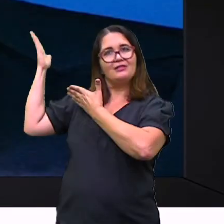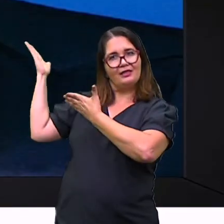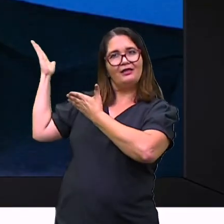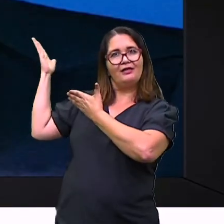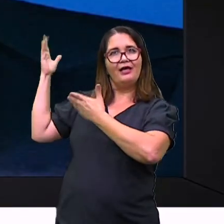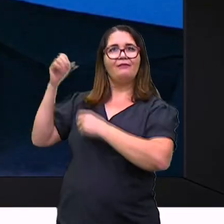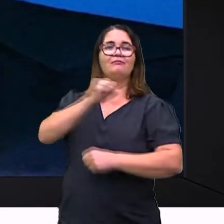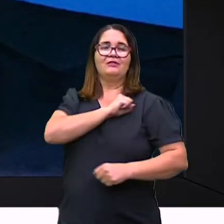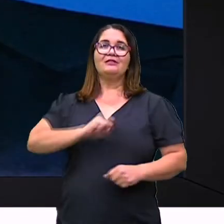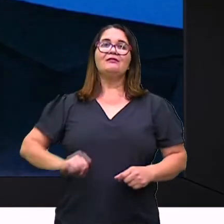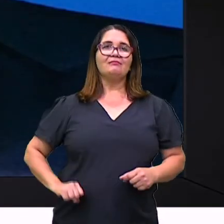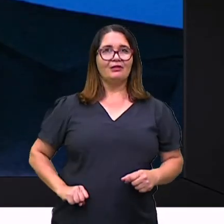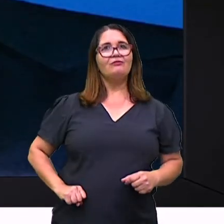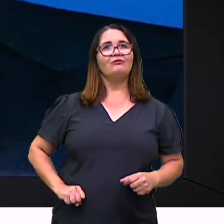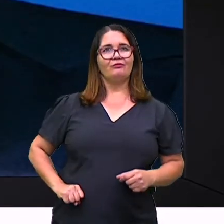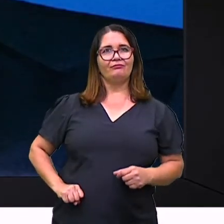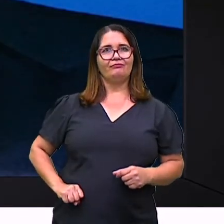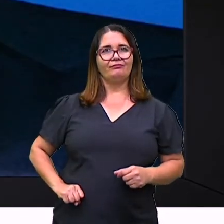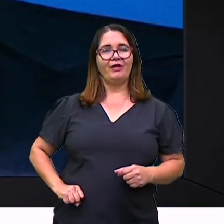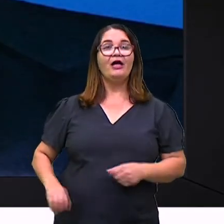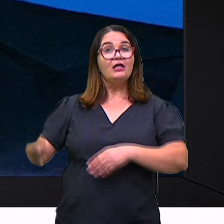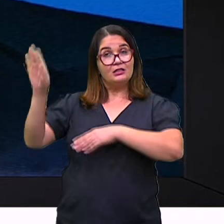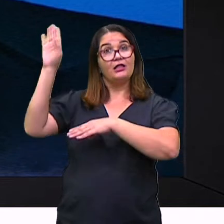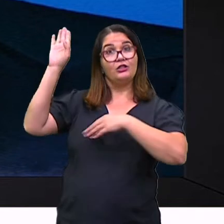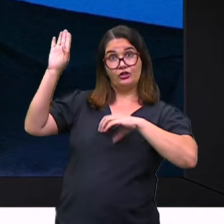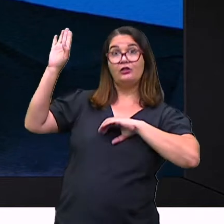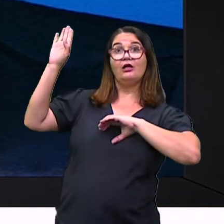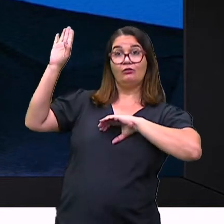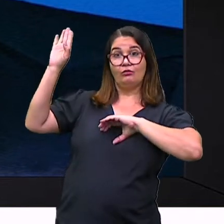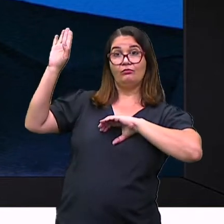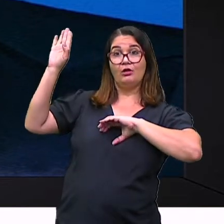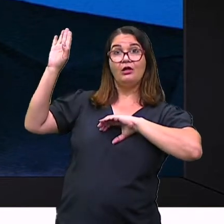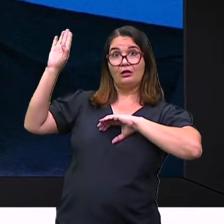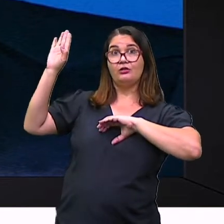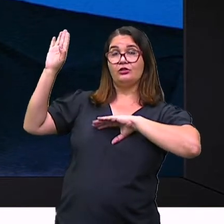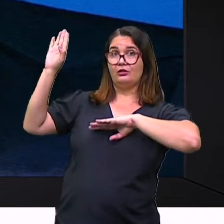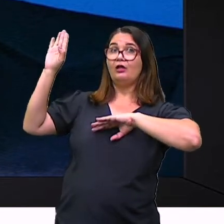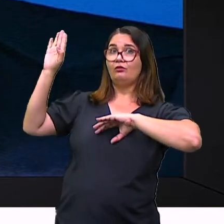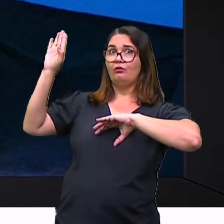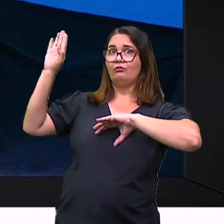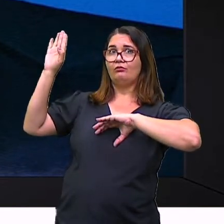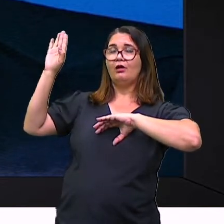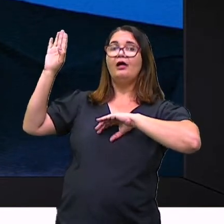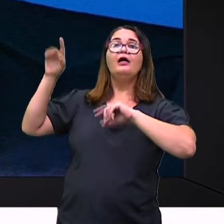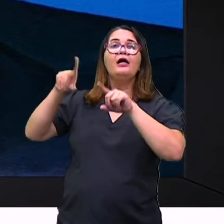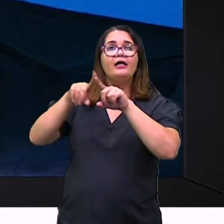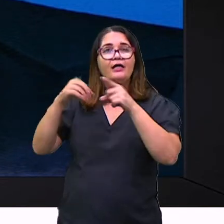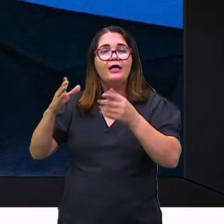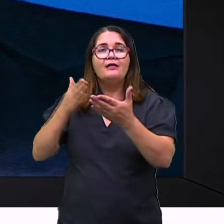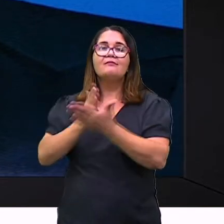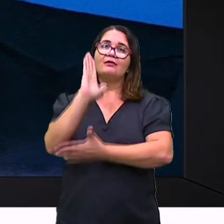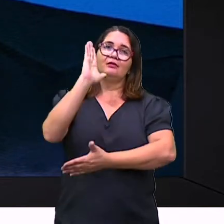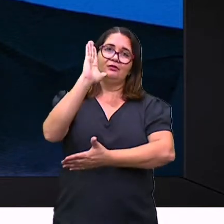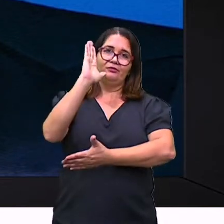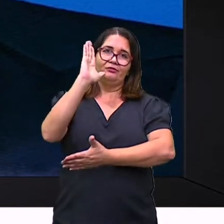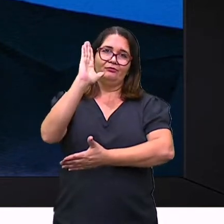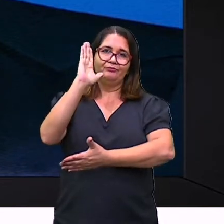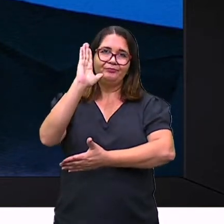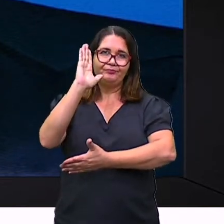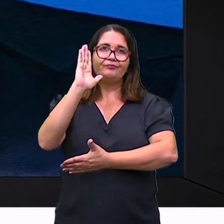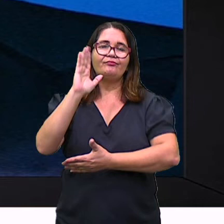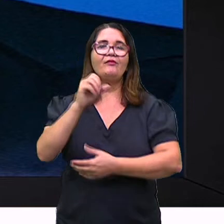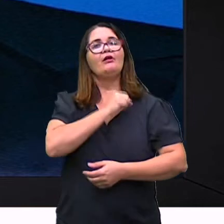plenário do Senado condenou Dilma Rousseff à perda de seu cargo por 61 votos a